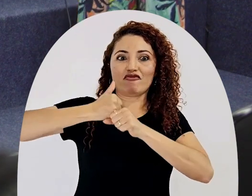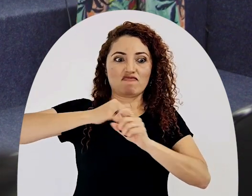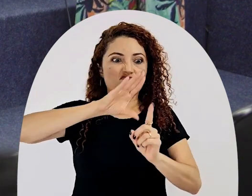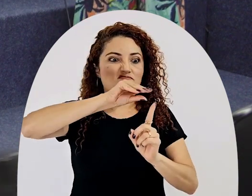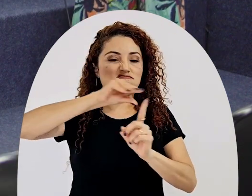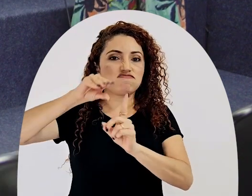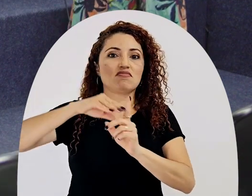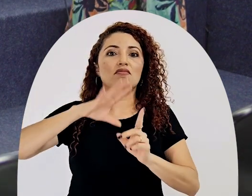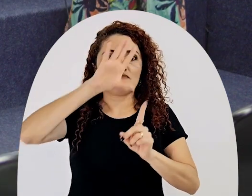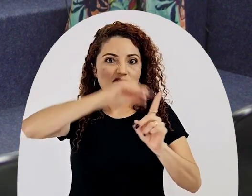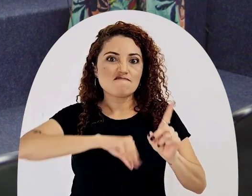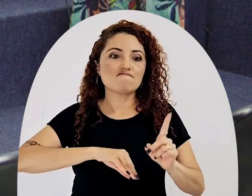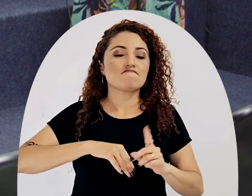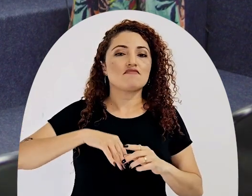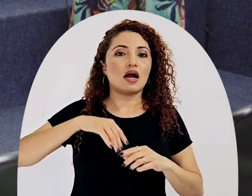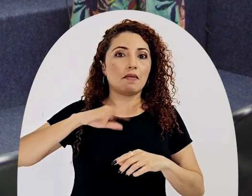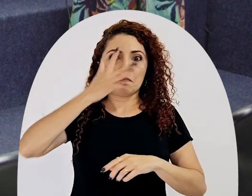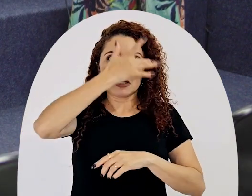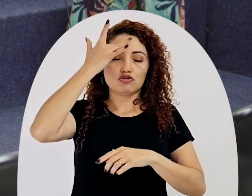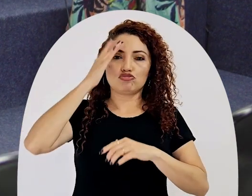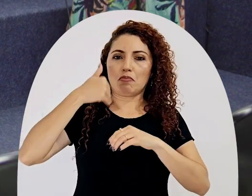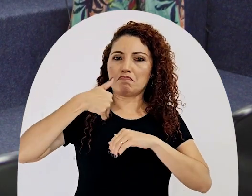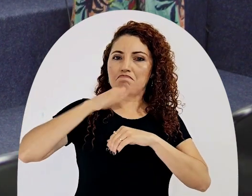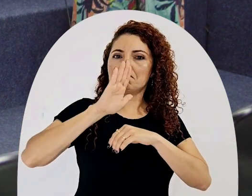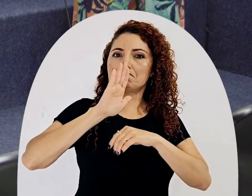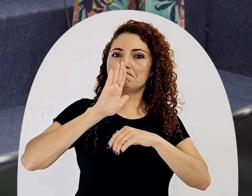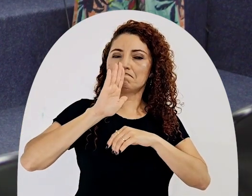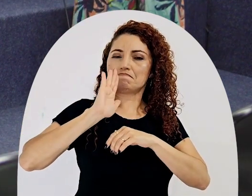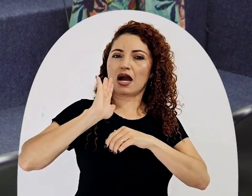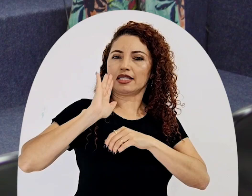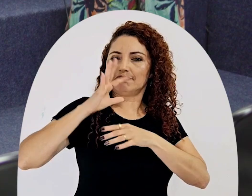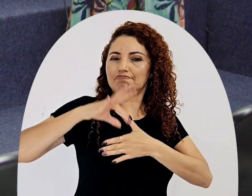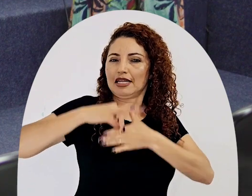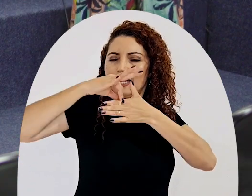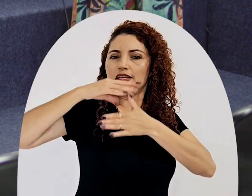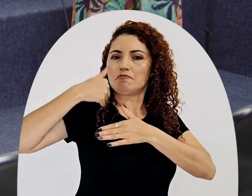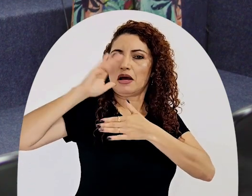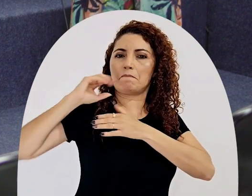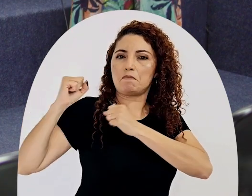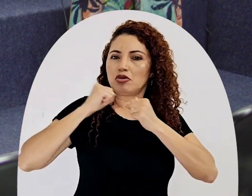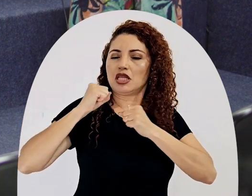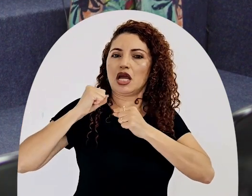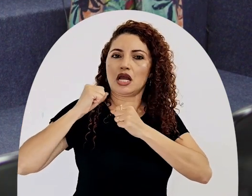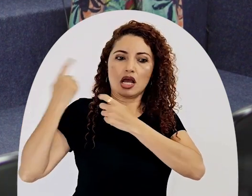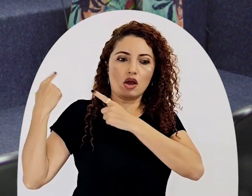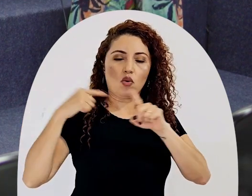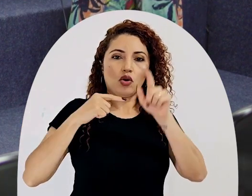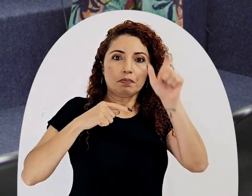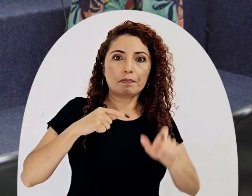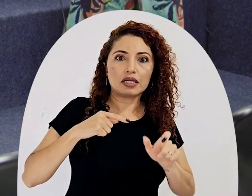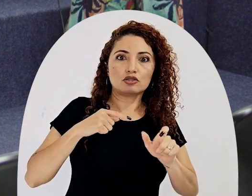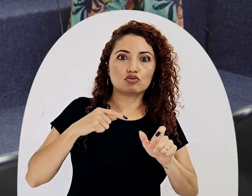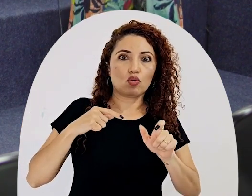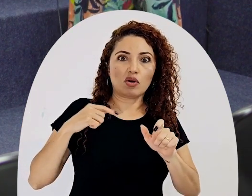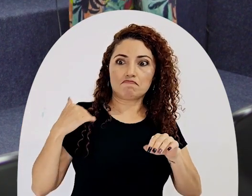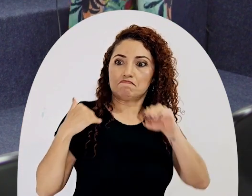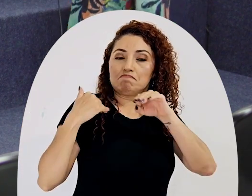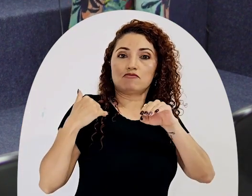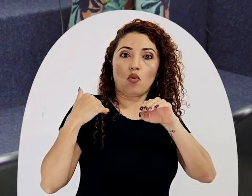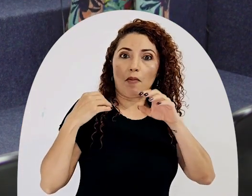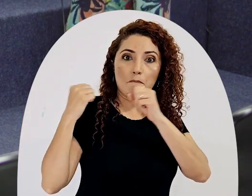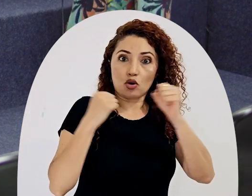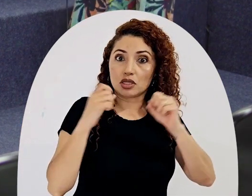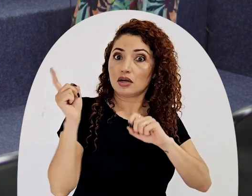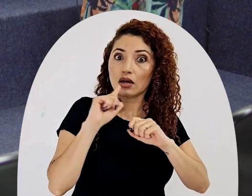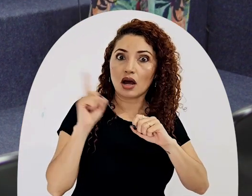né, ou alguém que tem maior poder dentro daquela estrutura de trabalho contra uma pessoa que não tem esse poder,